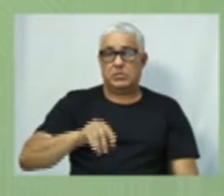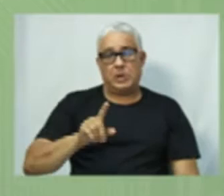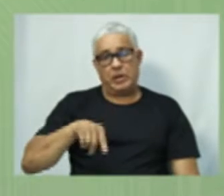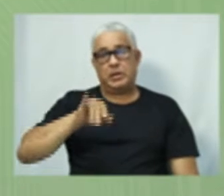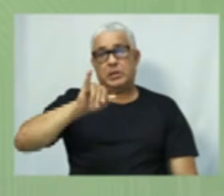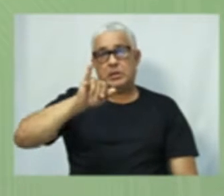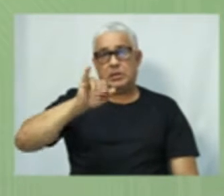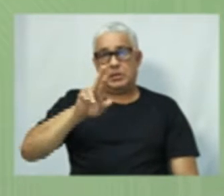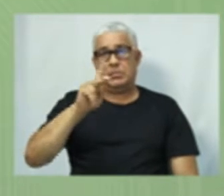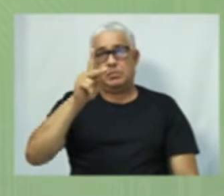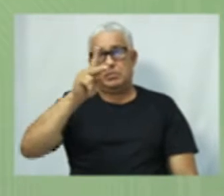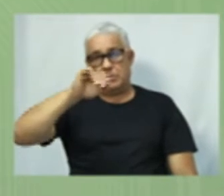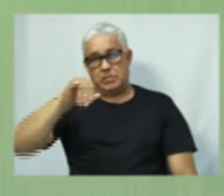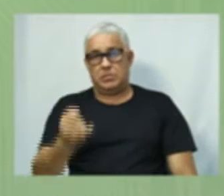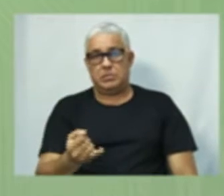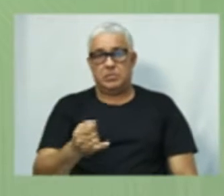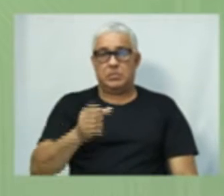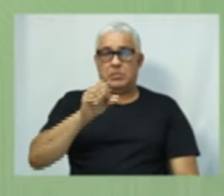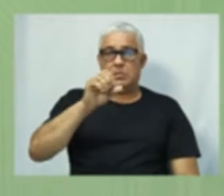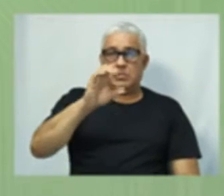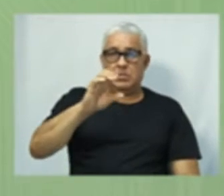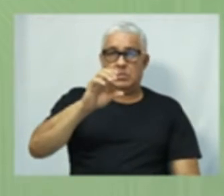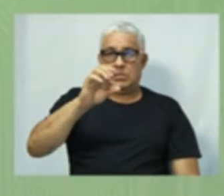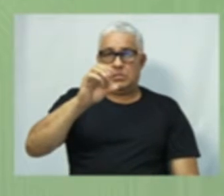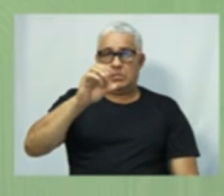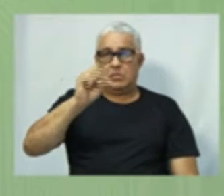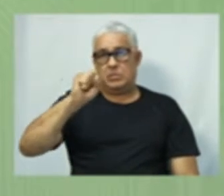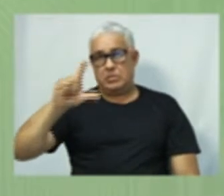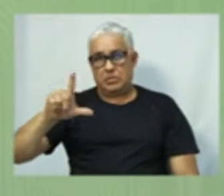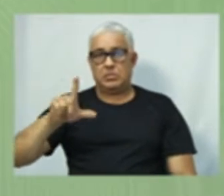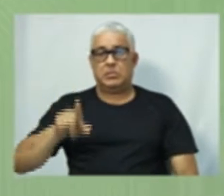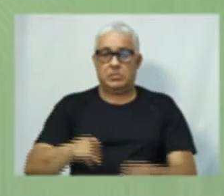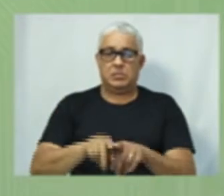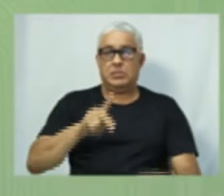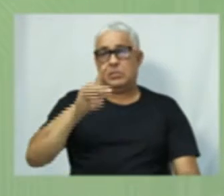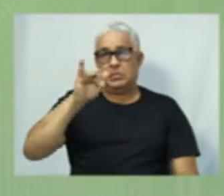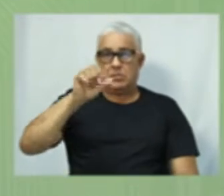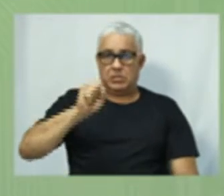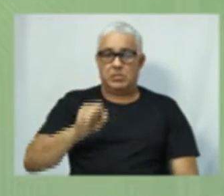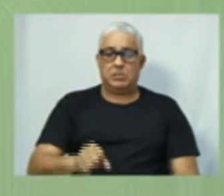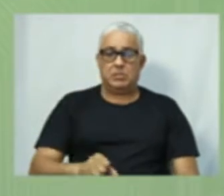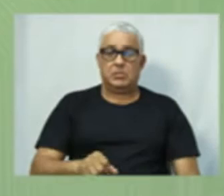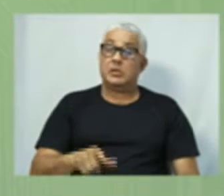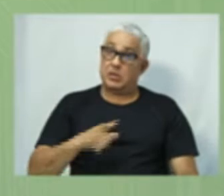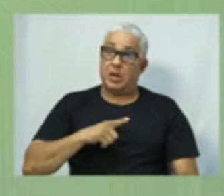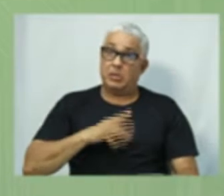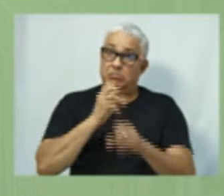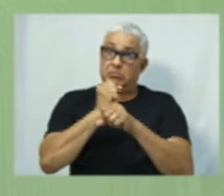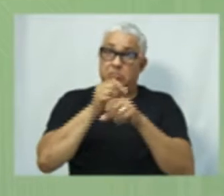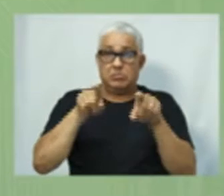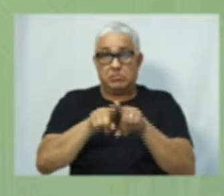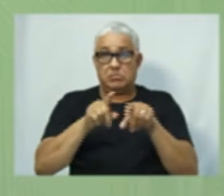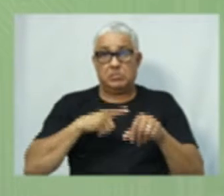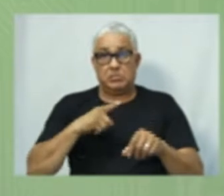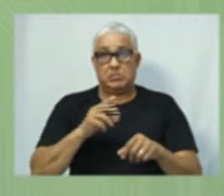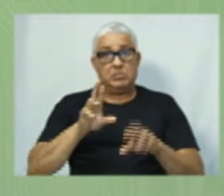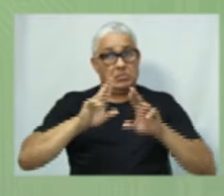o CSL, o PIS, né? Suas alíquotas estão previstas aqui, mas só que tem uma